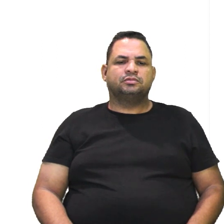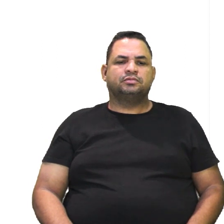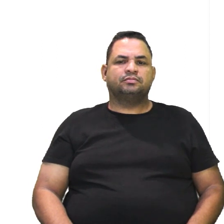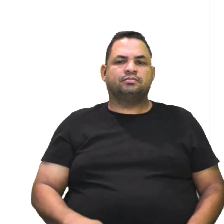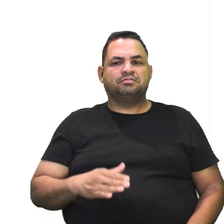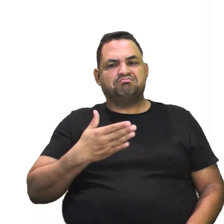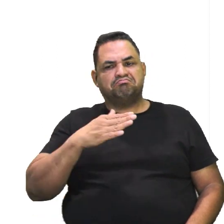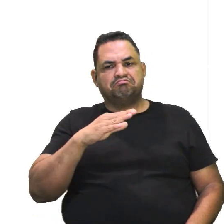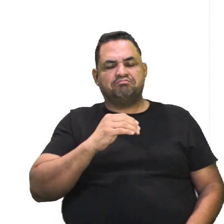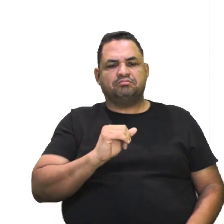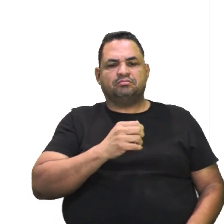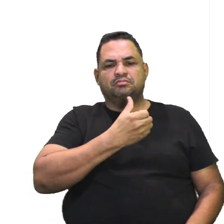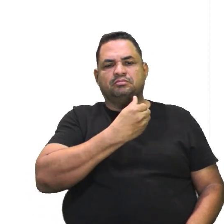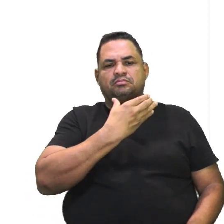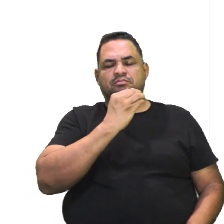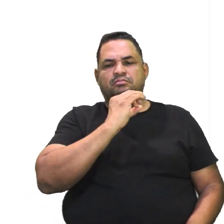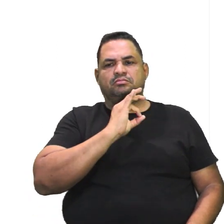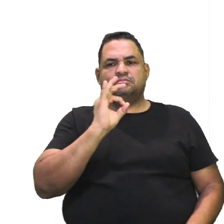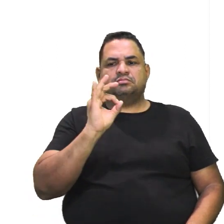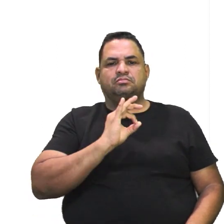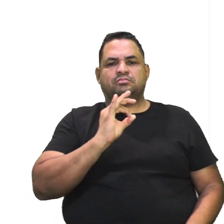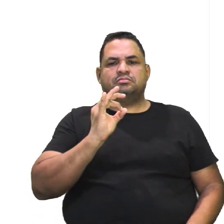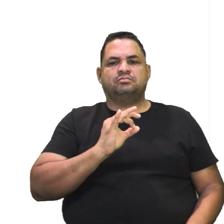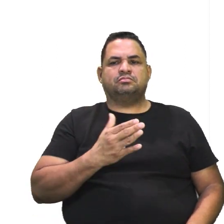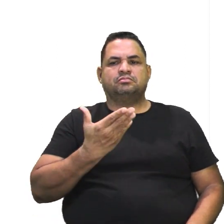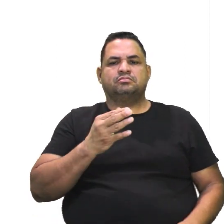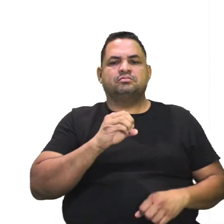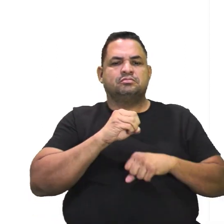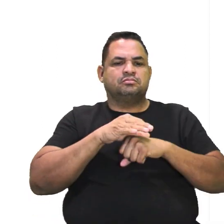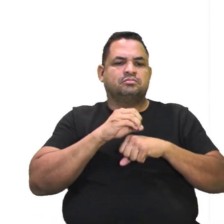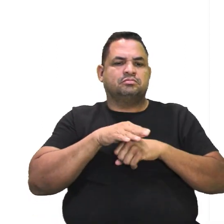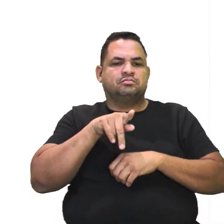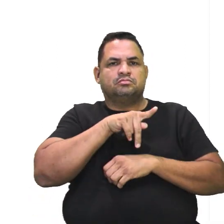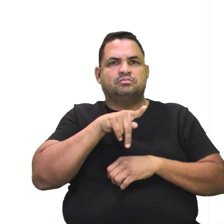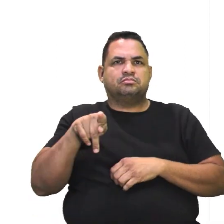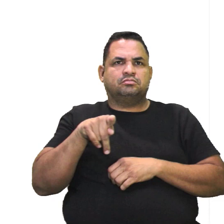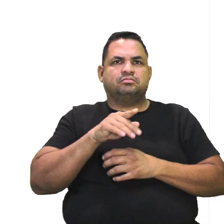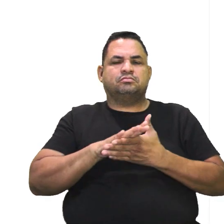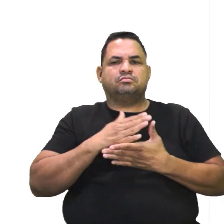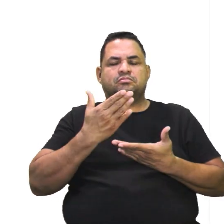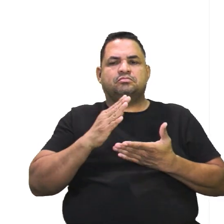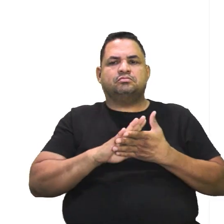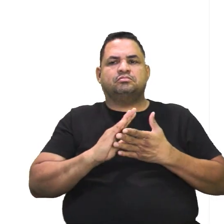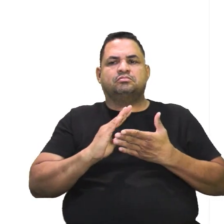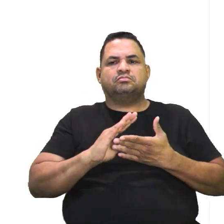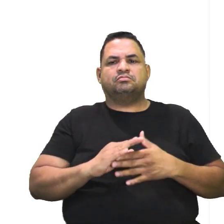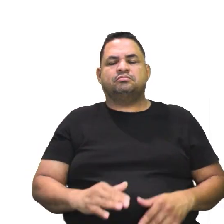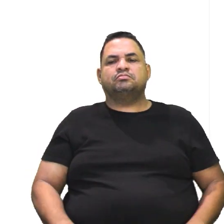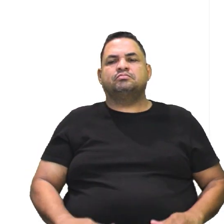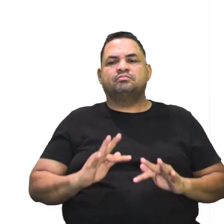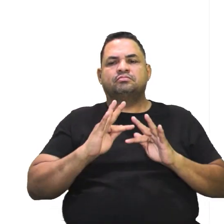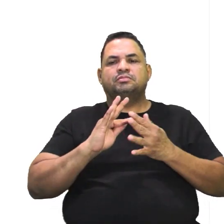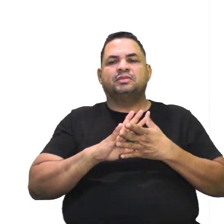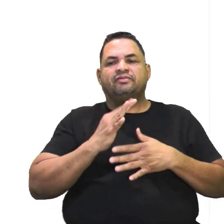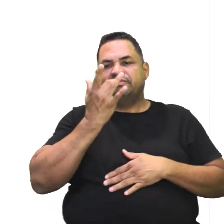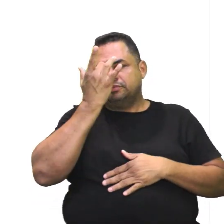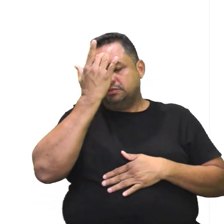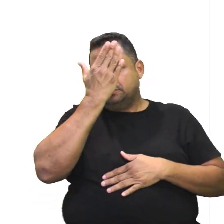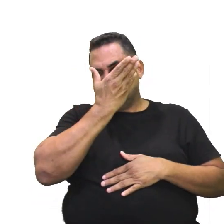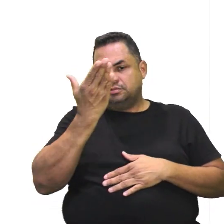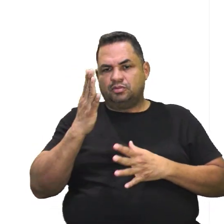58,8 aproximadamente. 60%. Tá? Então a dica do professor Maurício foi a gente arredondar para ficar mais fácil.